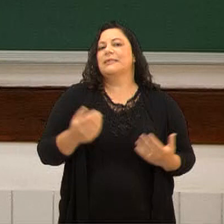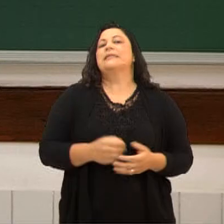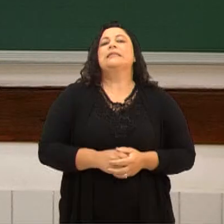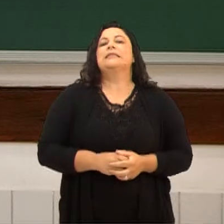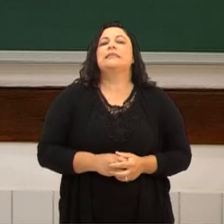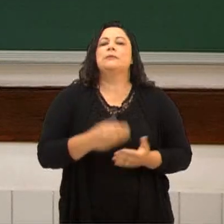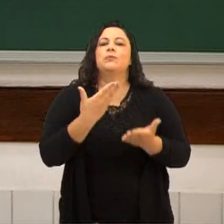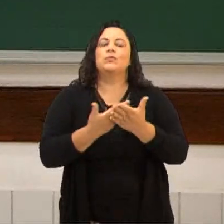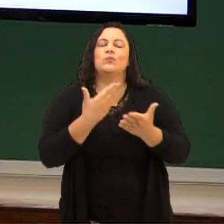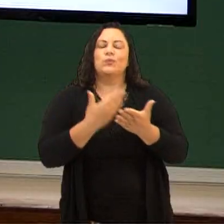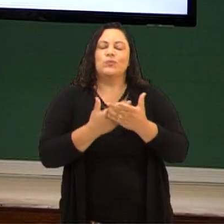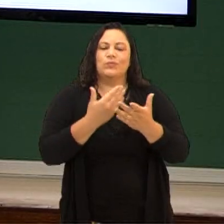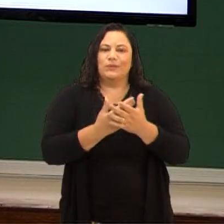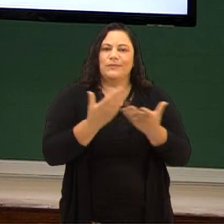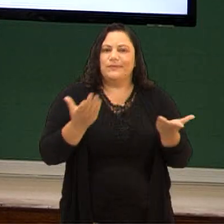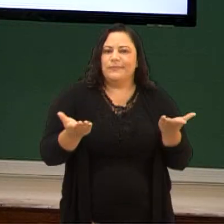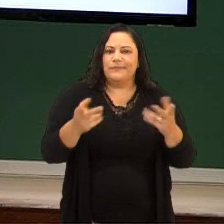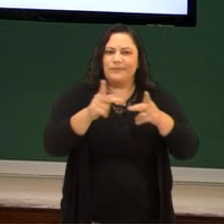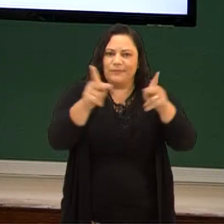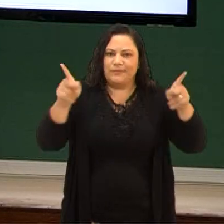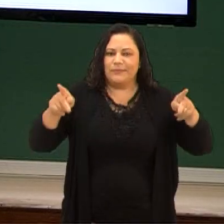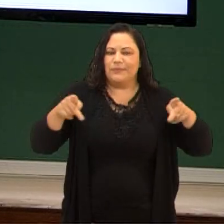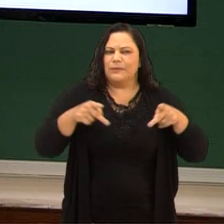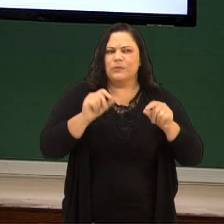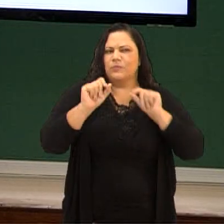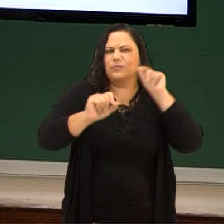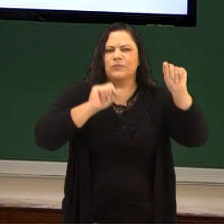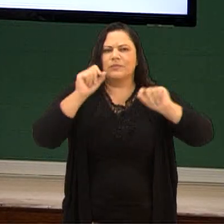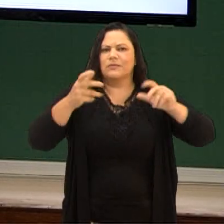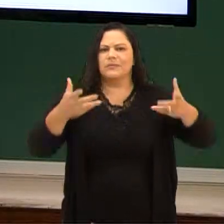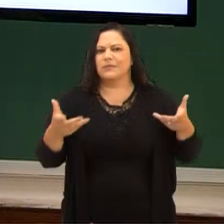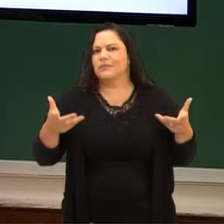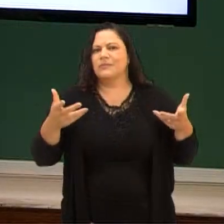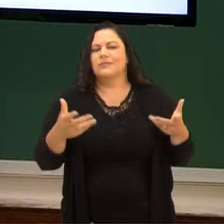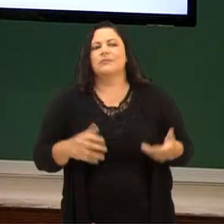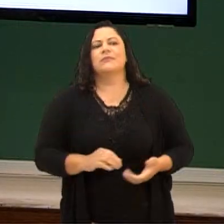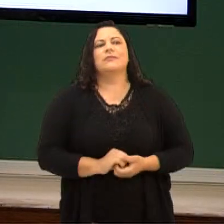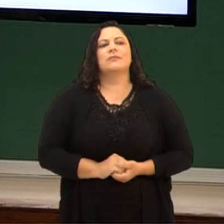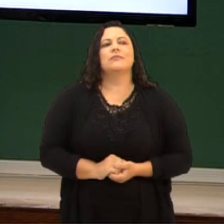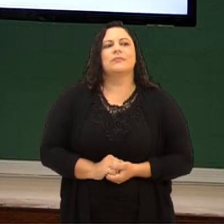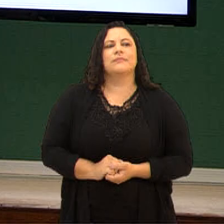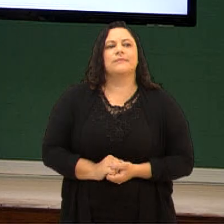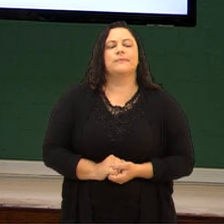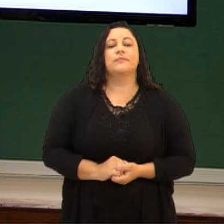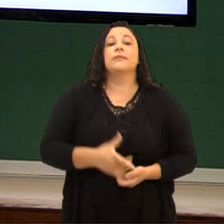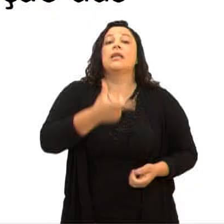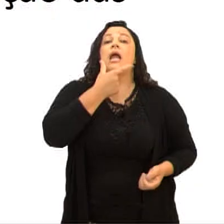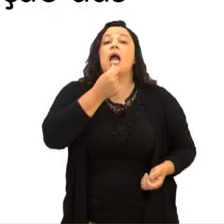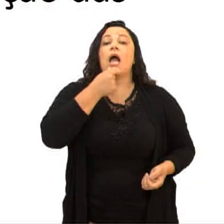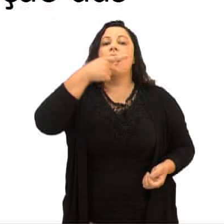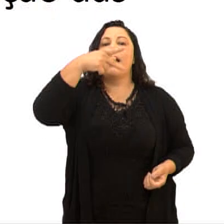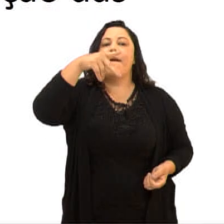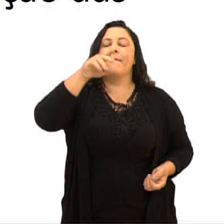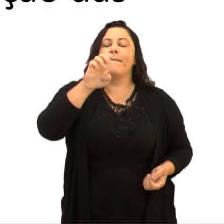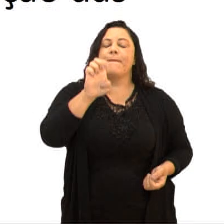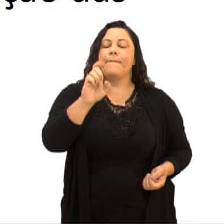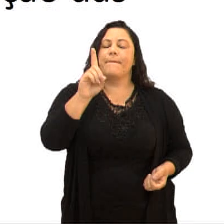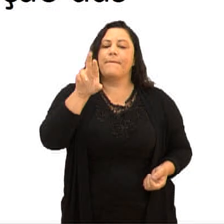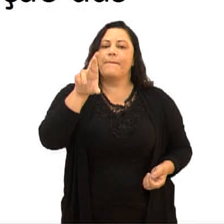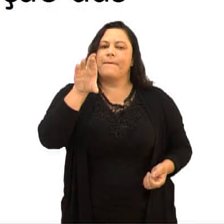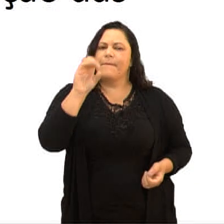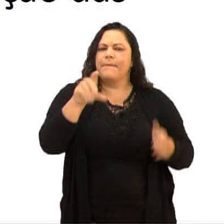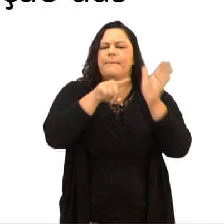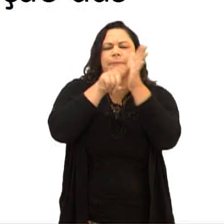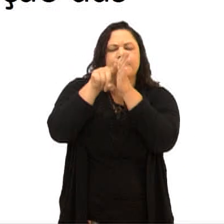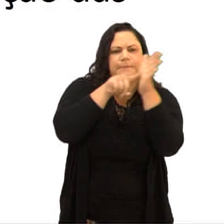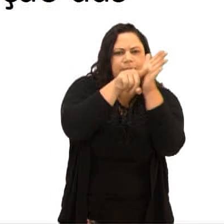estudo com os gráficos. Então, observe como que está realizado esse contexto. Pedro fez uma pesquisa para um trabalho escolar